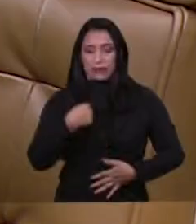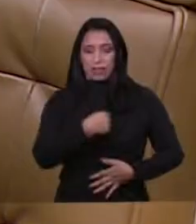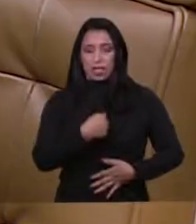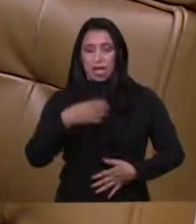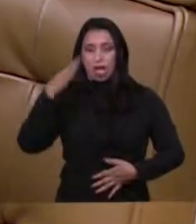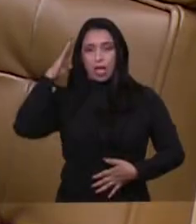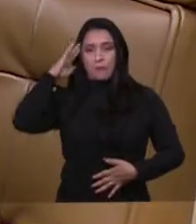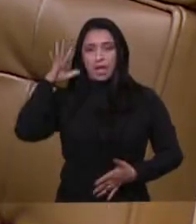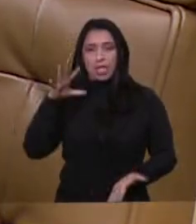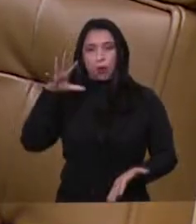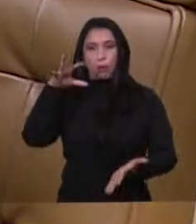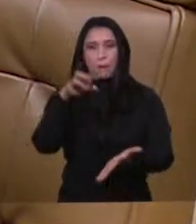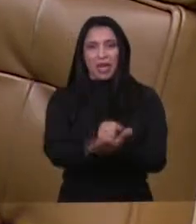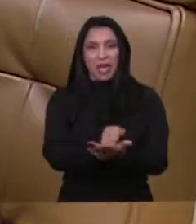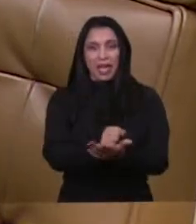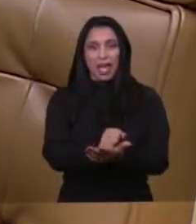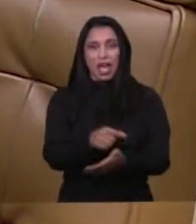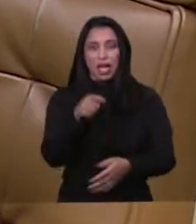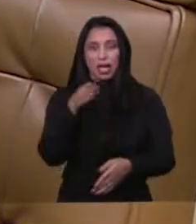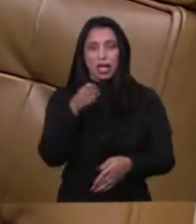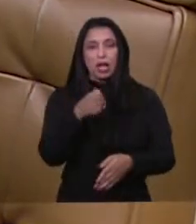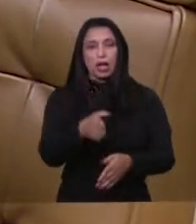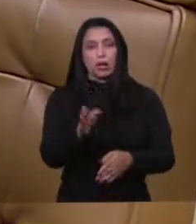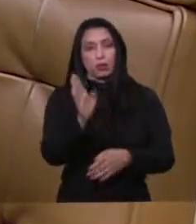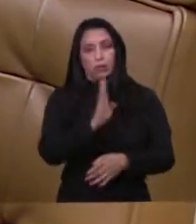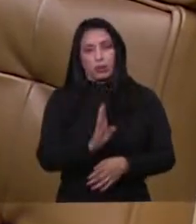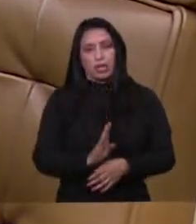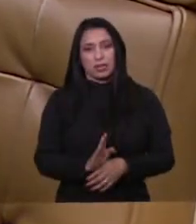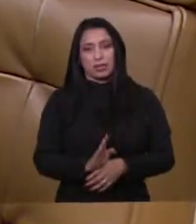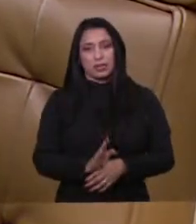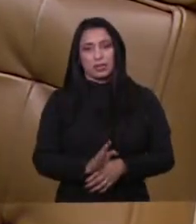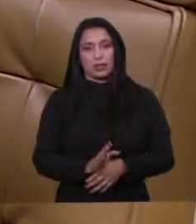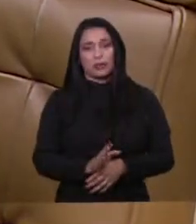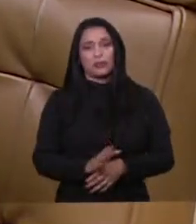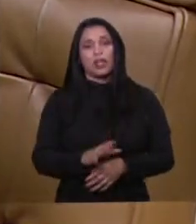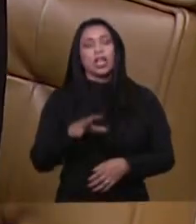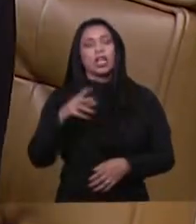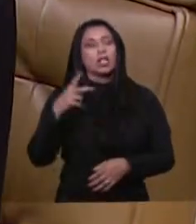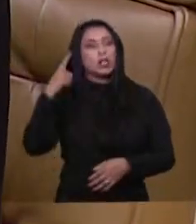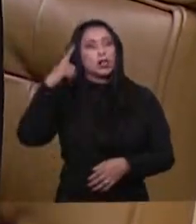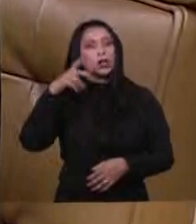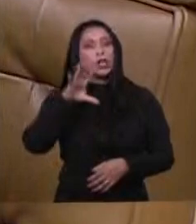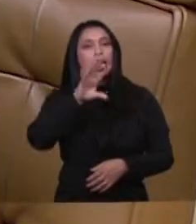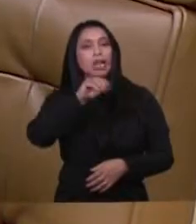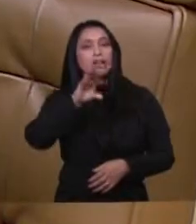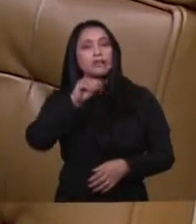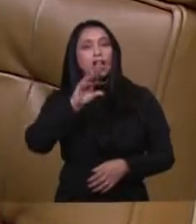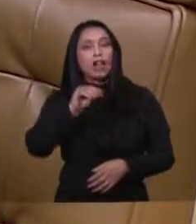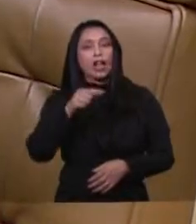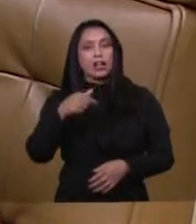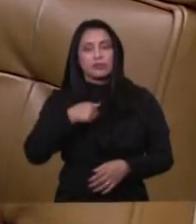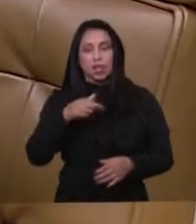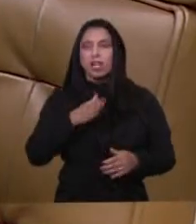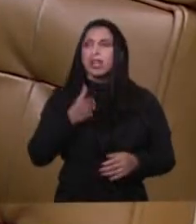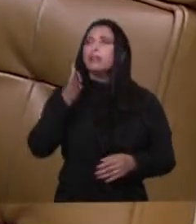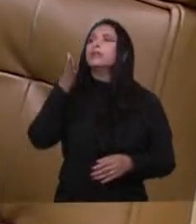"Intervenção Militar Federal" e a oitiva do áudio, de forma inequívoca, reflete sua admissão quanto à invasão da mesa